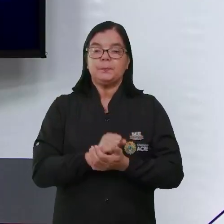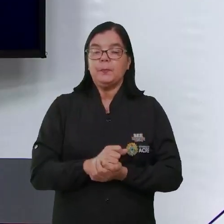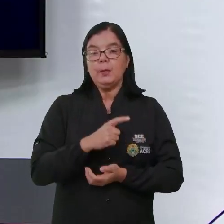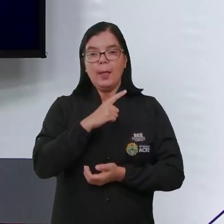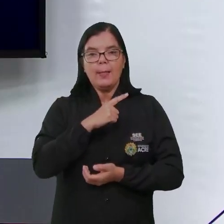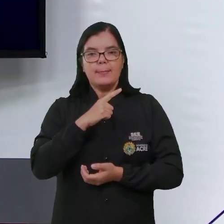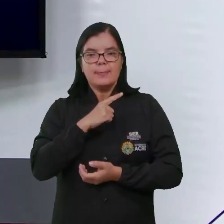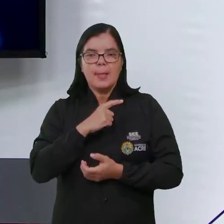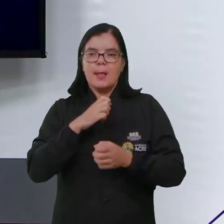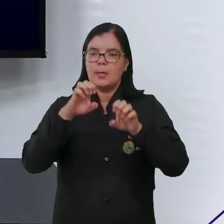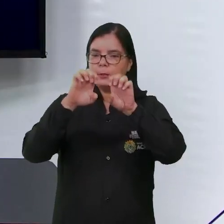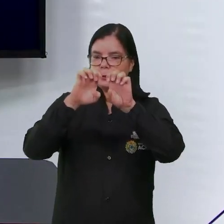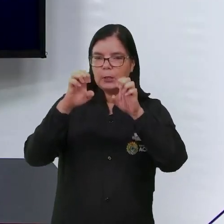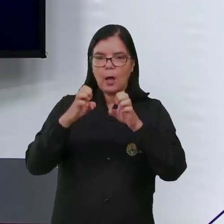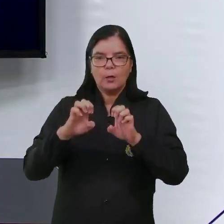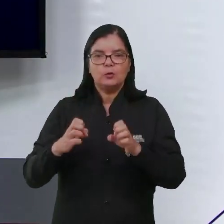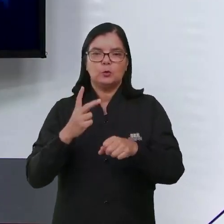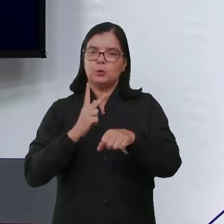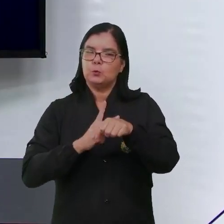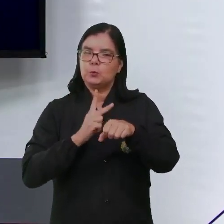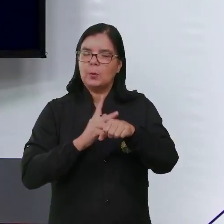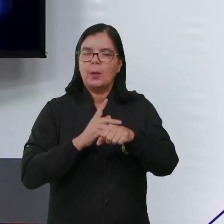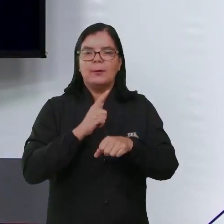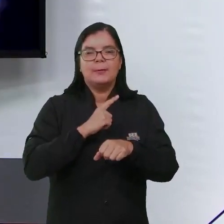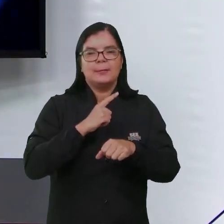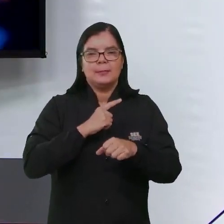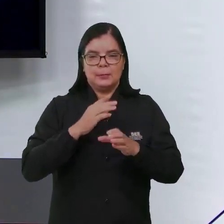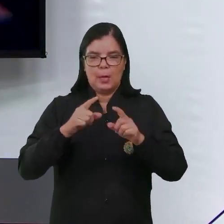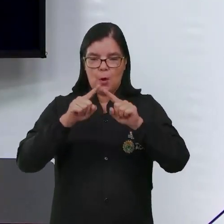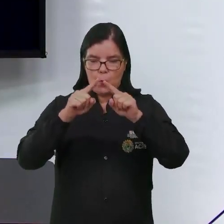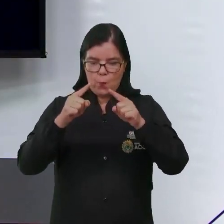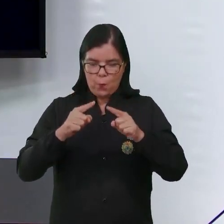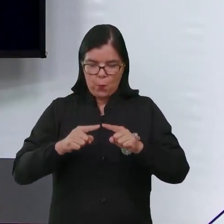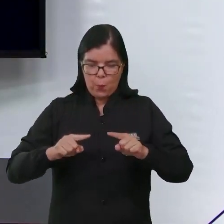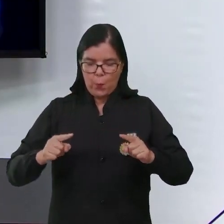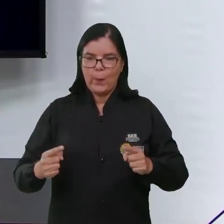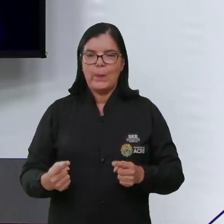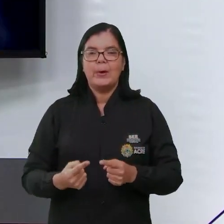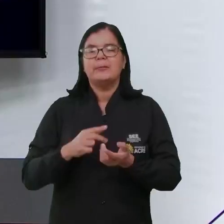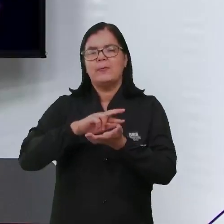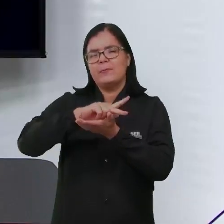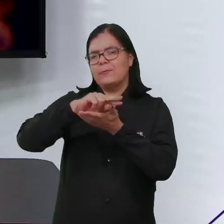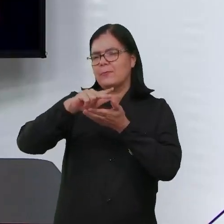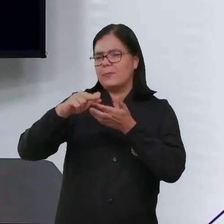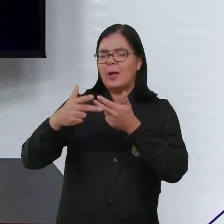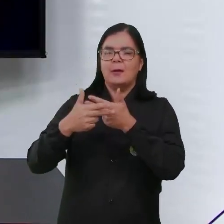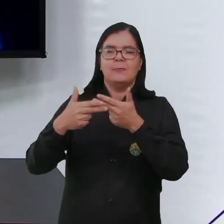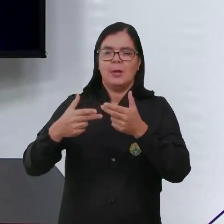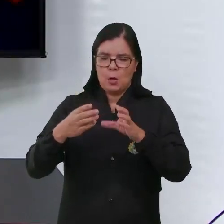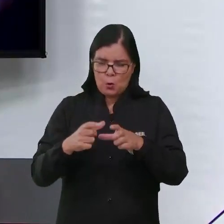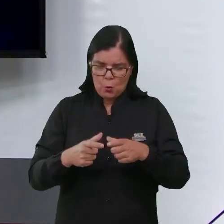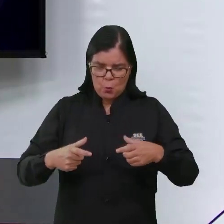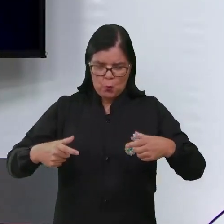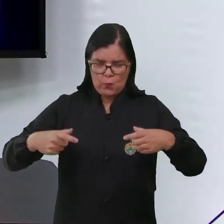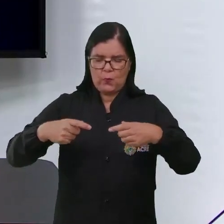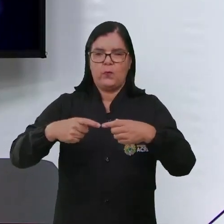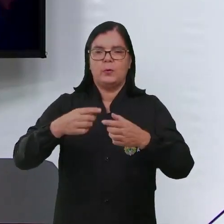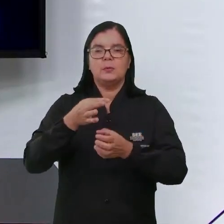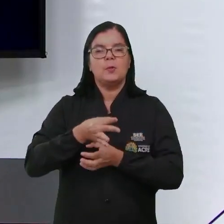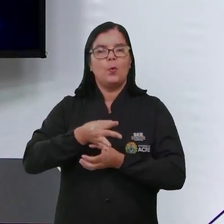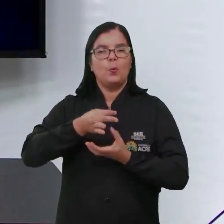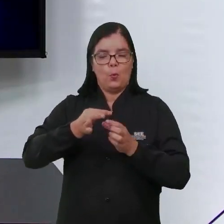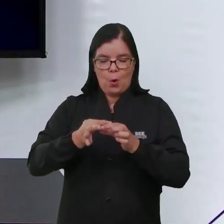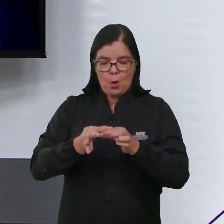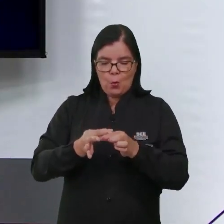tem aquelas esculturas de vidro, né, a gente tem aqueles vasos de murano, né, então a gente tem travessas, copos, taças,